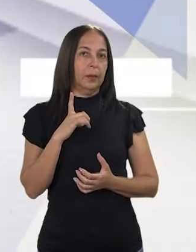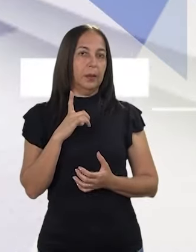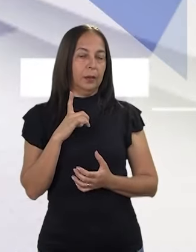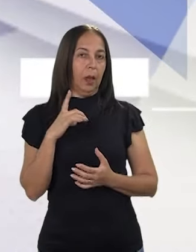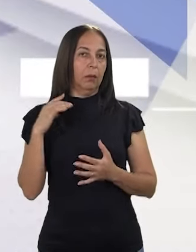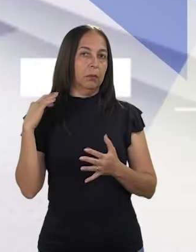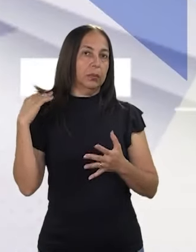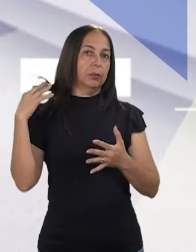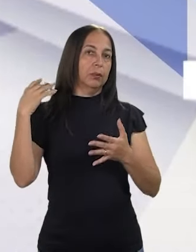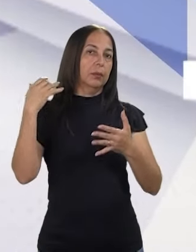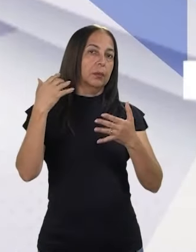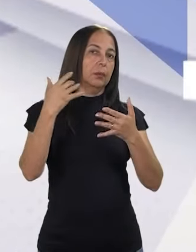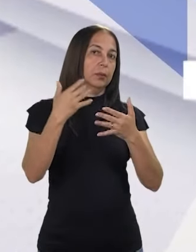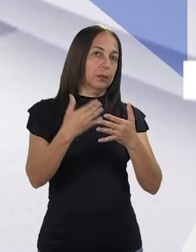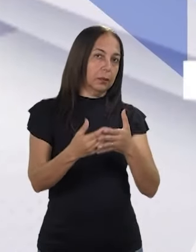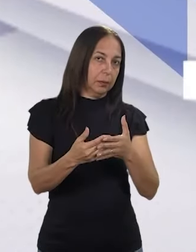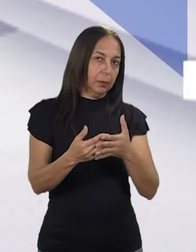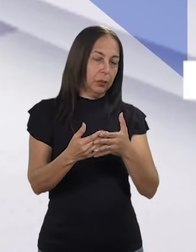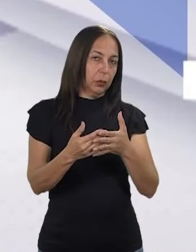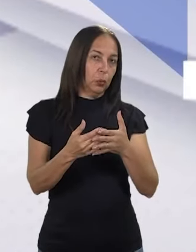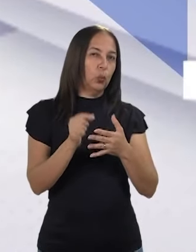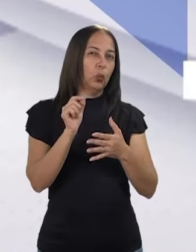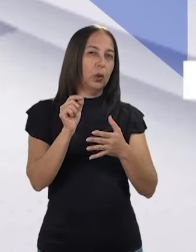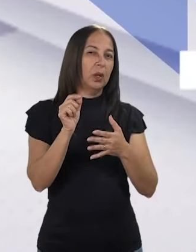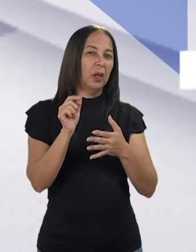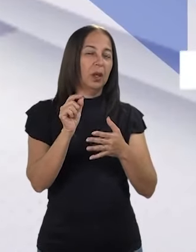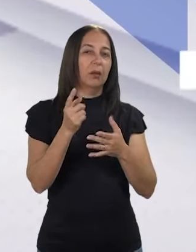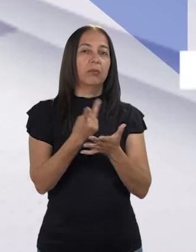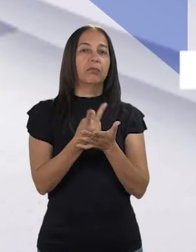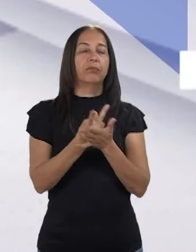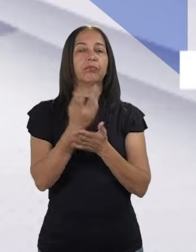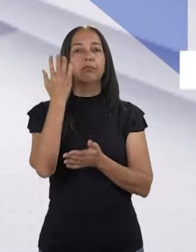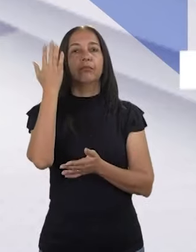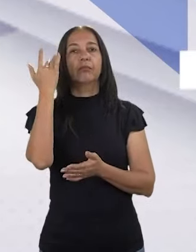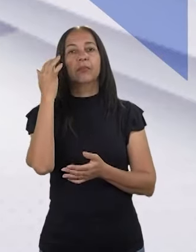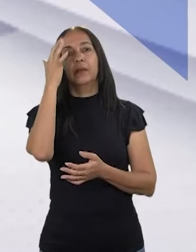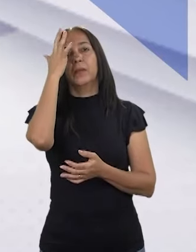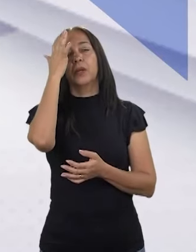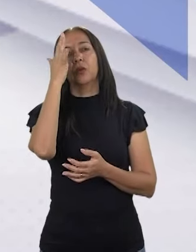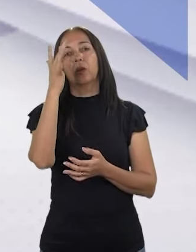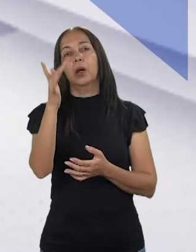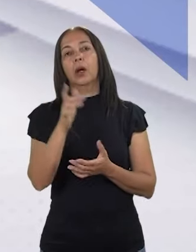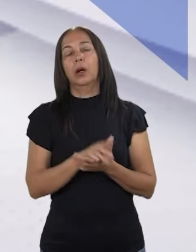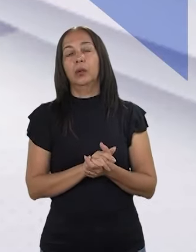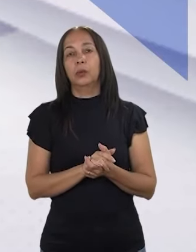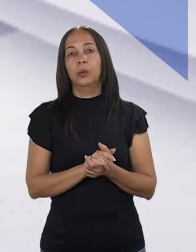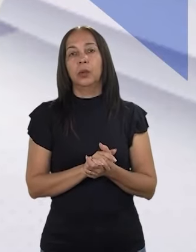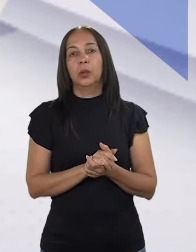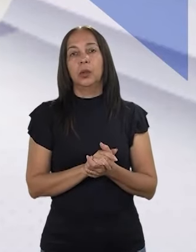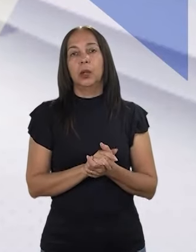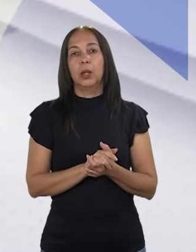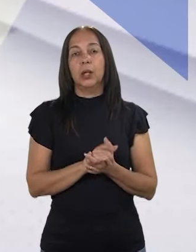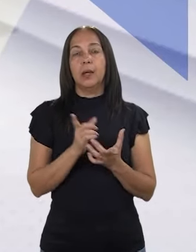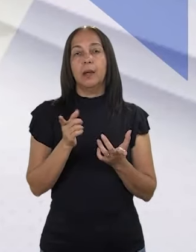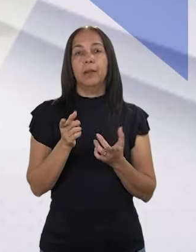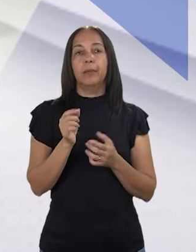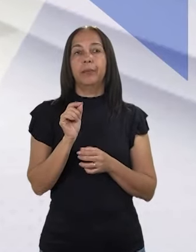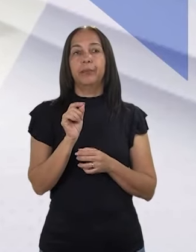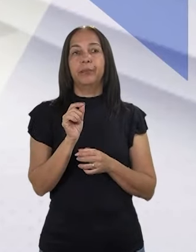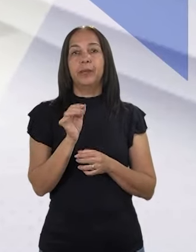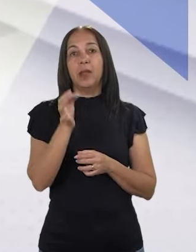pela colonialidade eles são tocados por imaginários eh que eh animalizam o